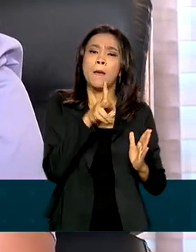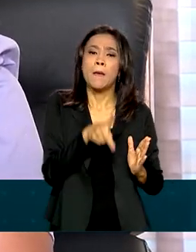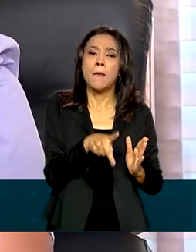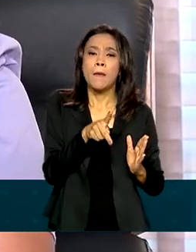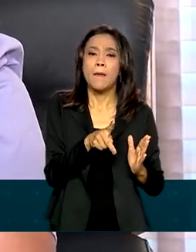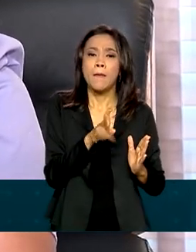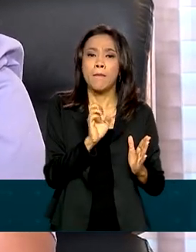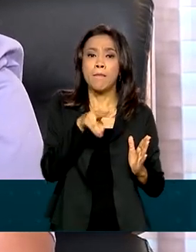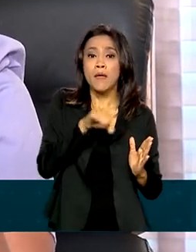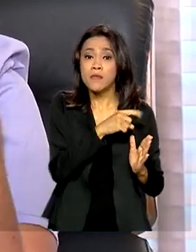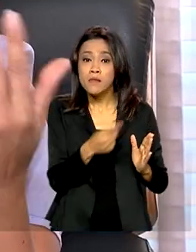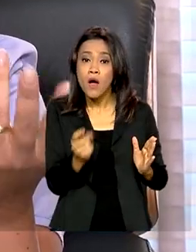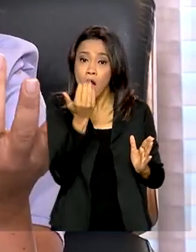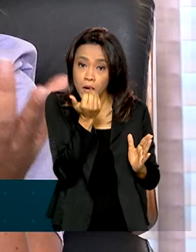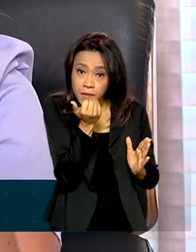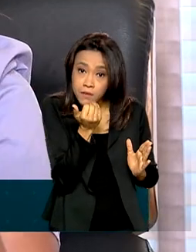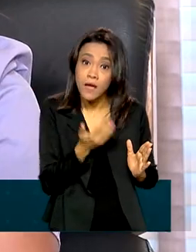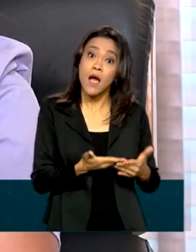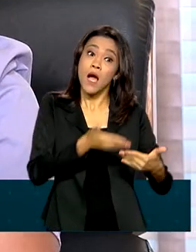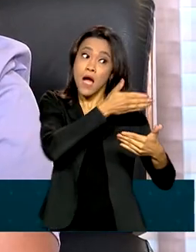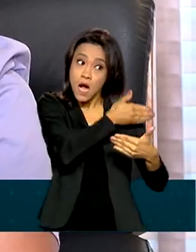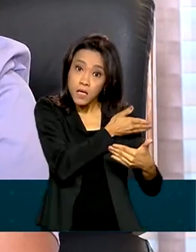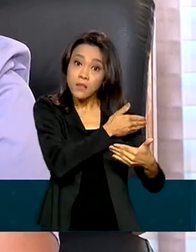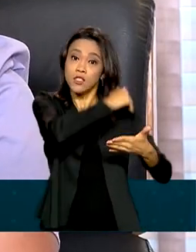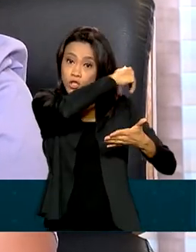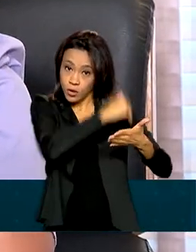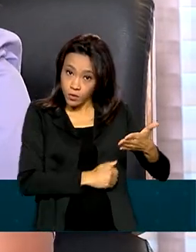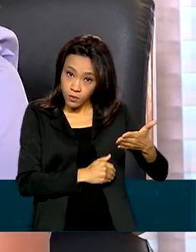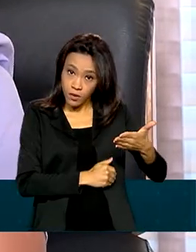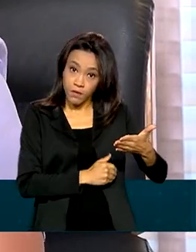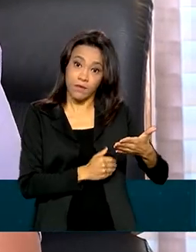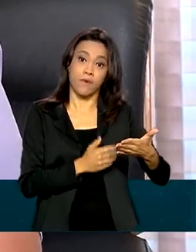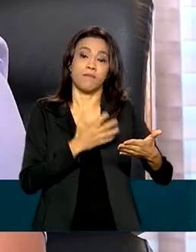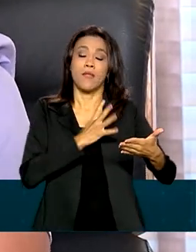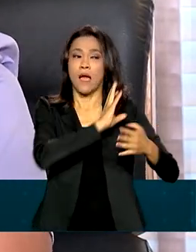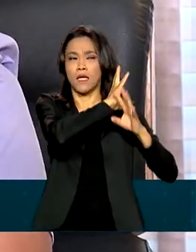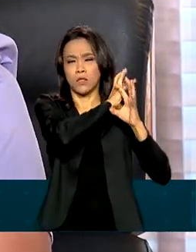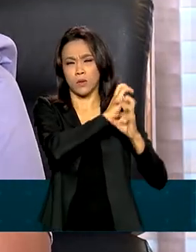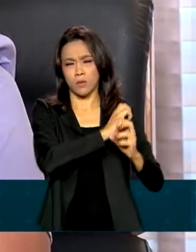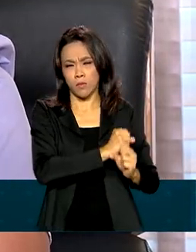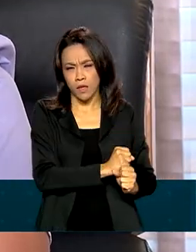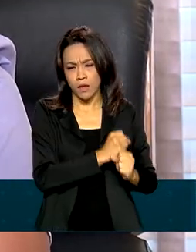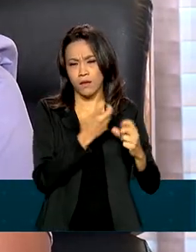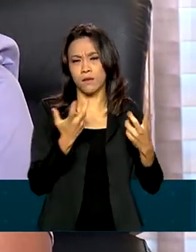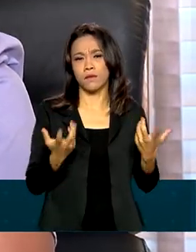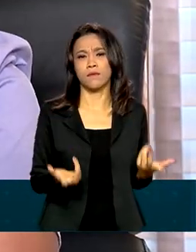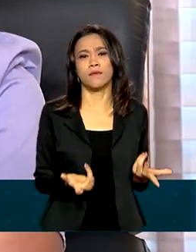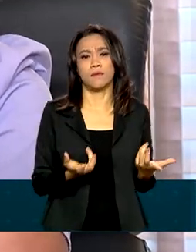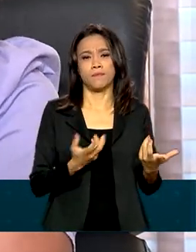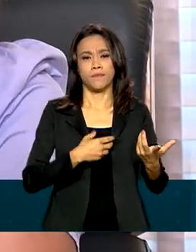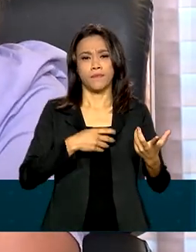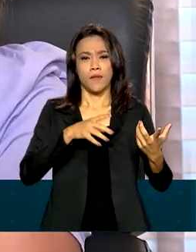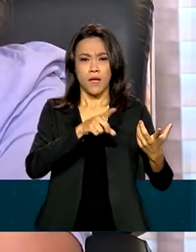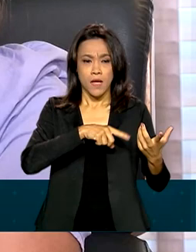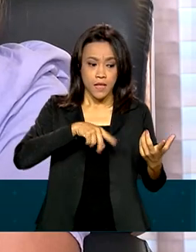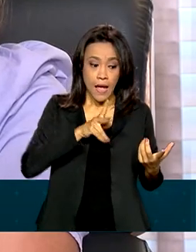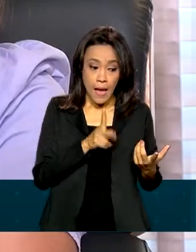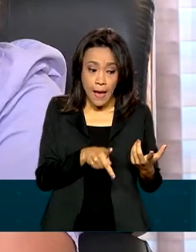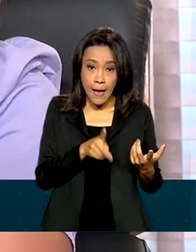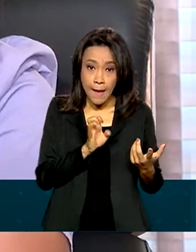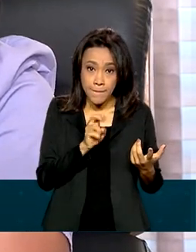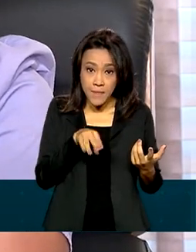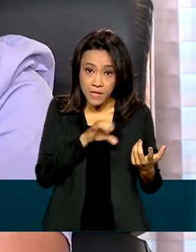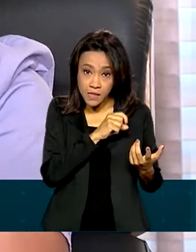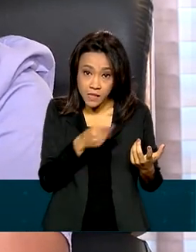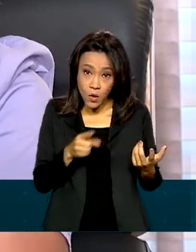não tributável. Anteriormente, isso era tributável. Então, somava muitas vezes o rendimento da pensão que o